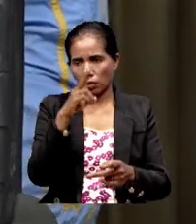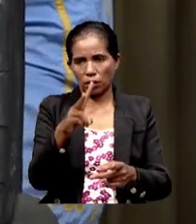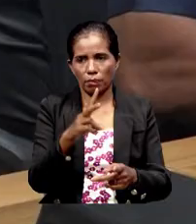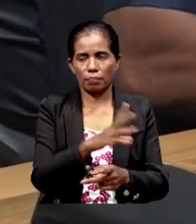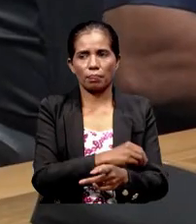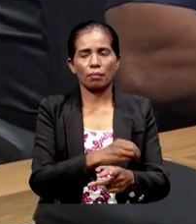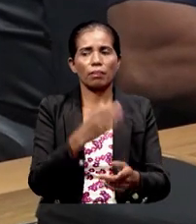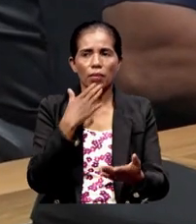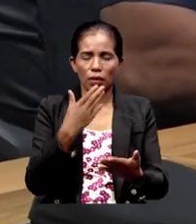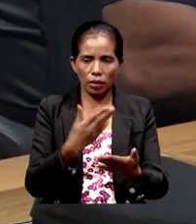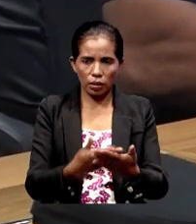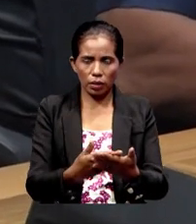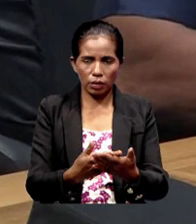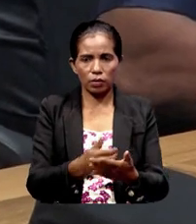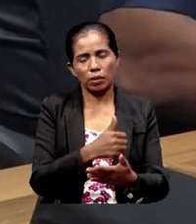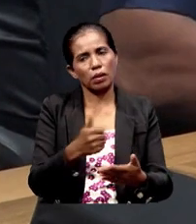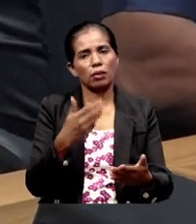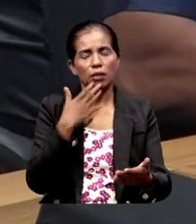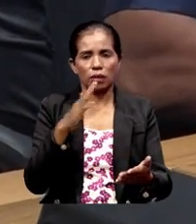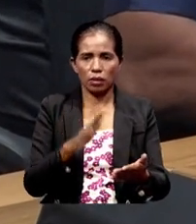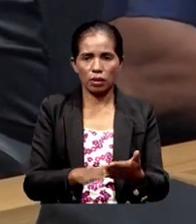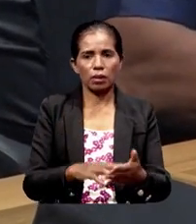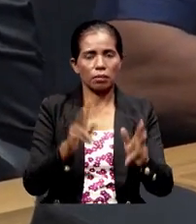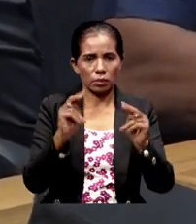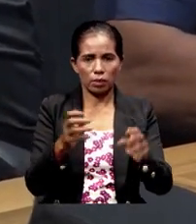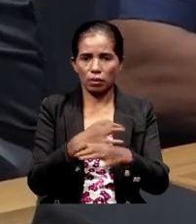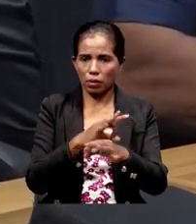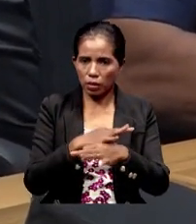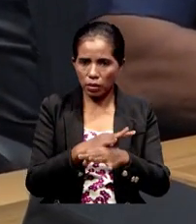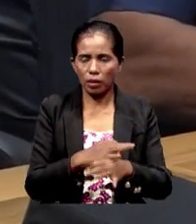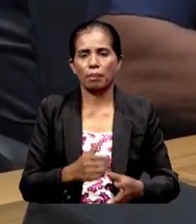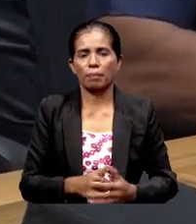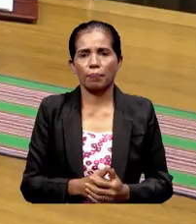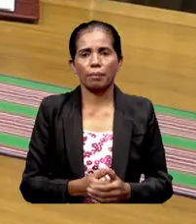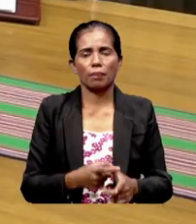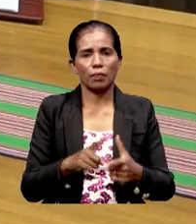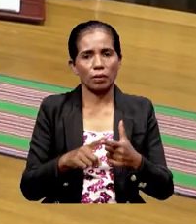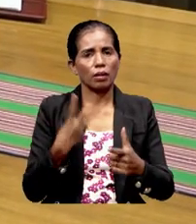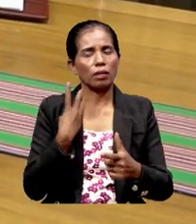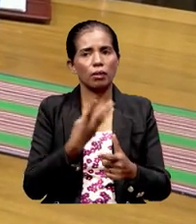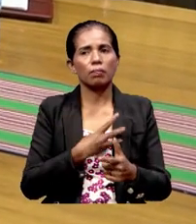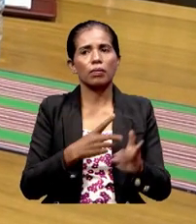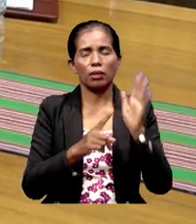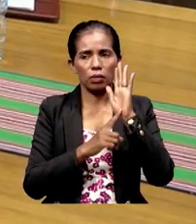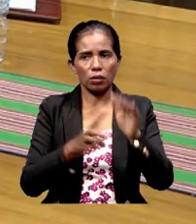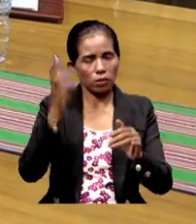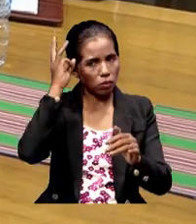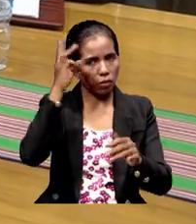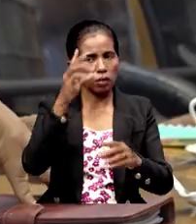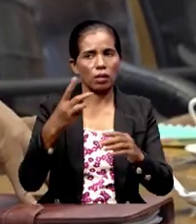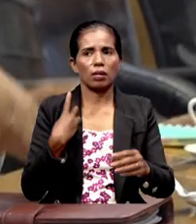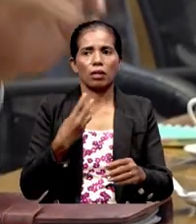balum dia, balum la dia, precisa a tu hadia. E aí mostra a tua preocupação a